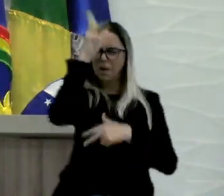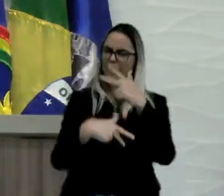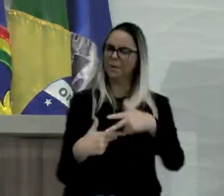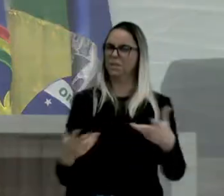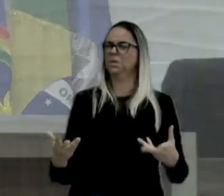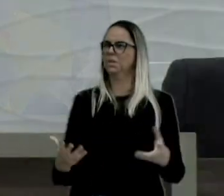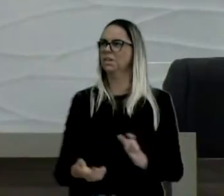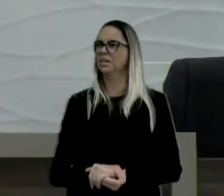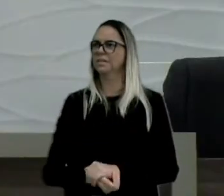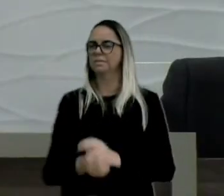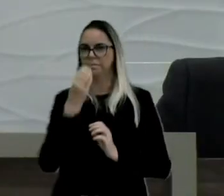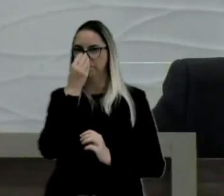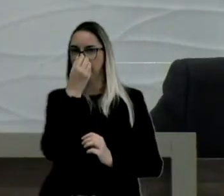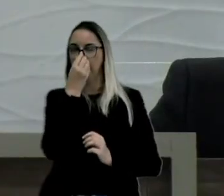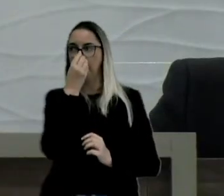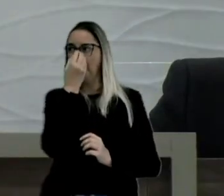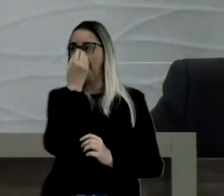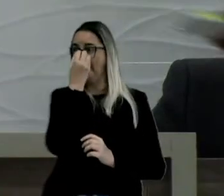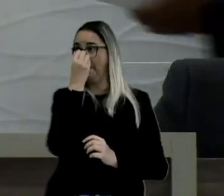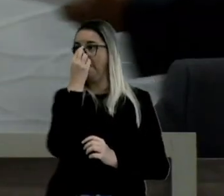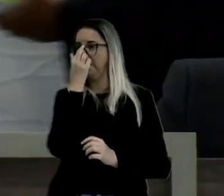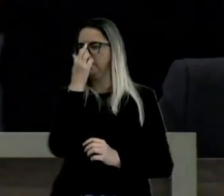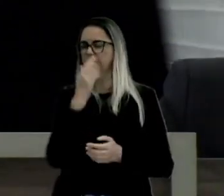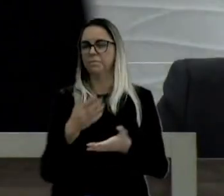discutindo Vereador pad